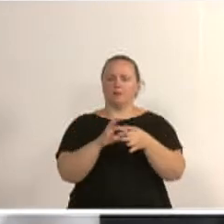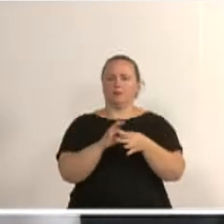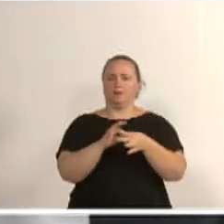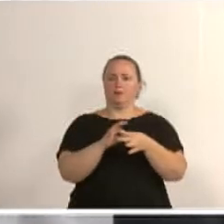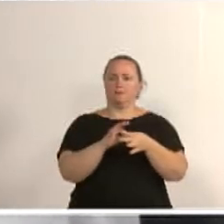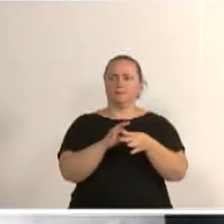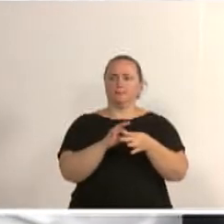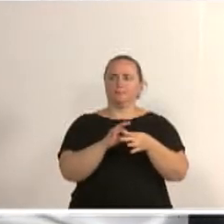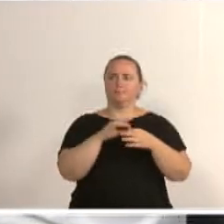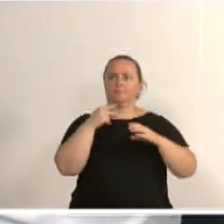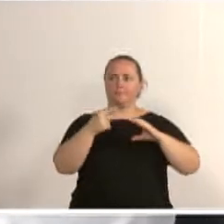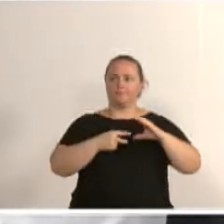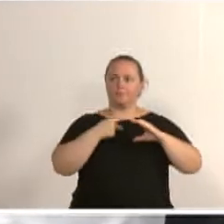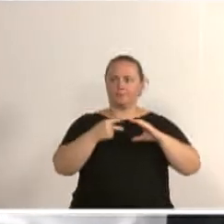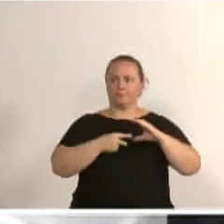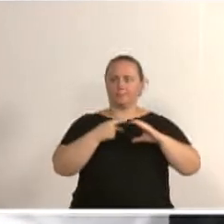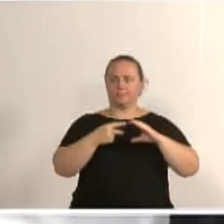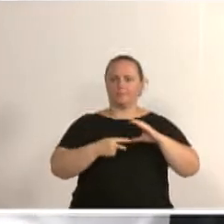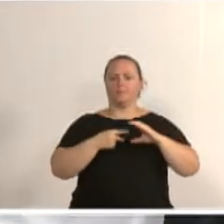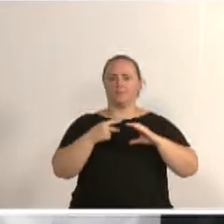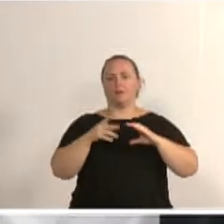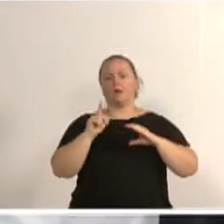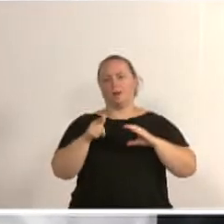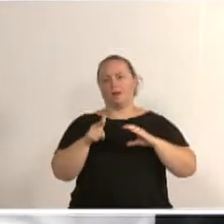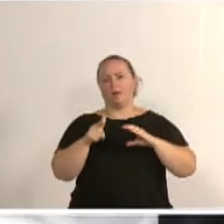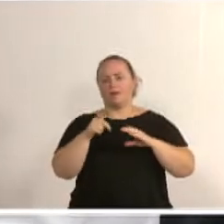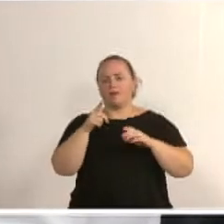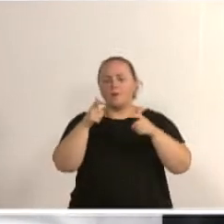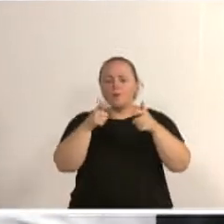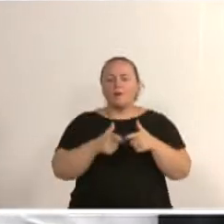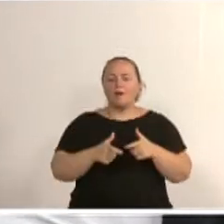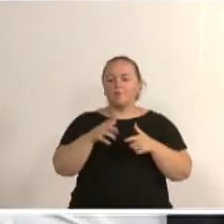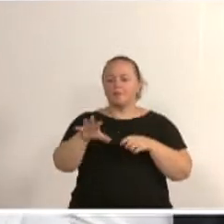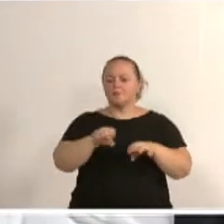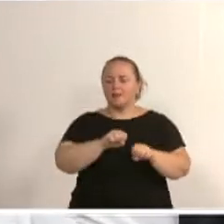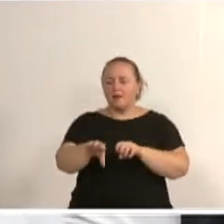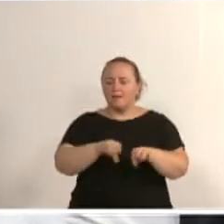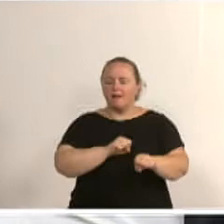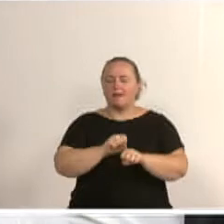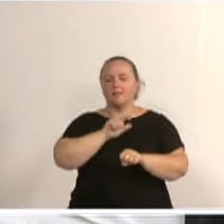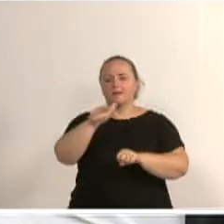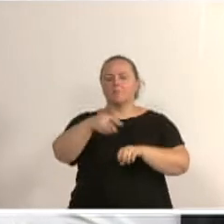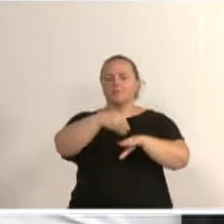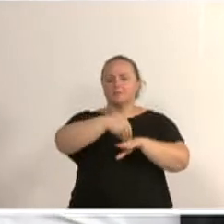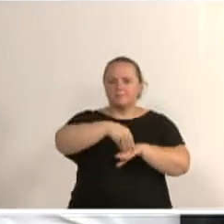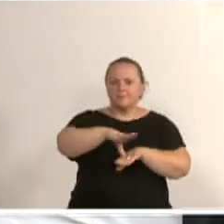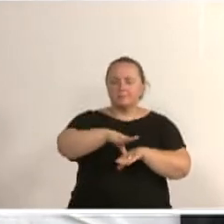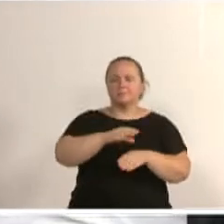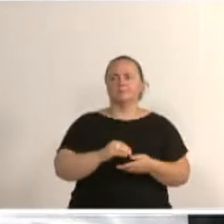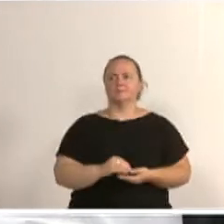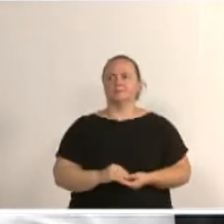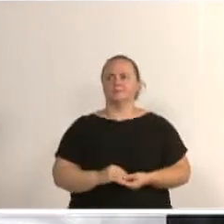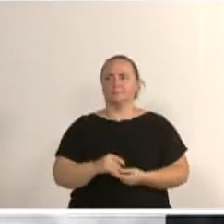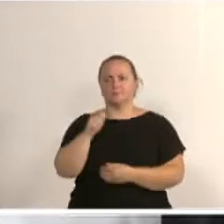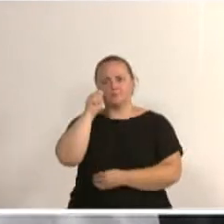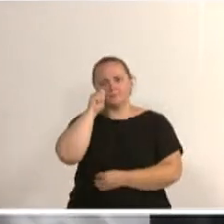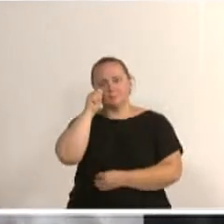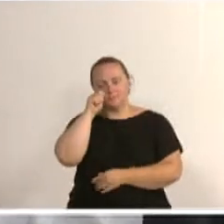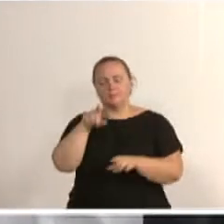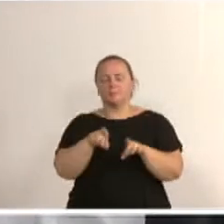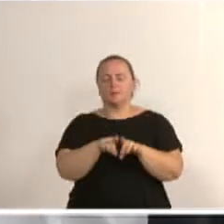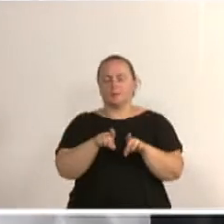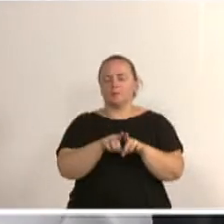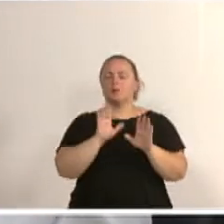bem o vereador Ramiro colocou, é o para-choque da sociedade, e ele diretamente colocou várias situações para a gente, como